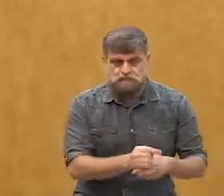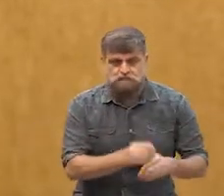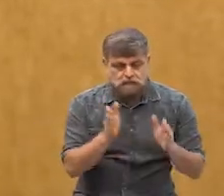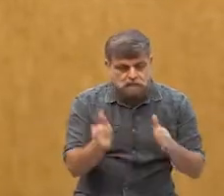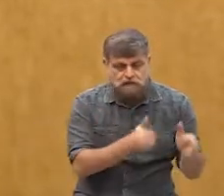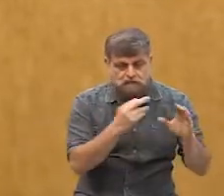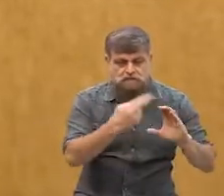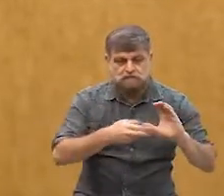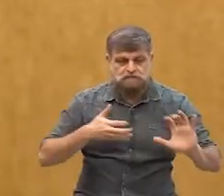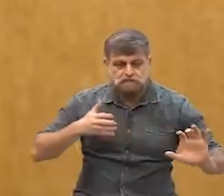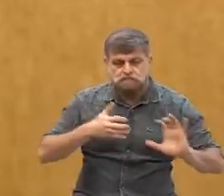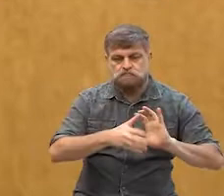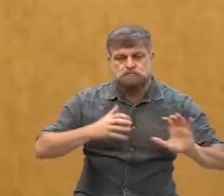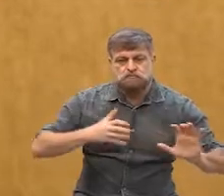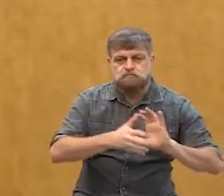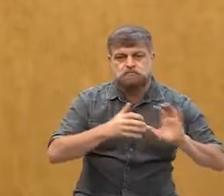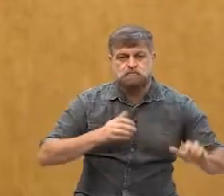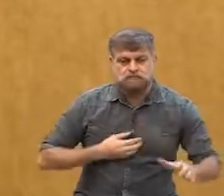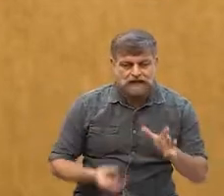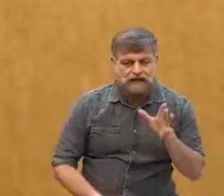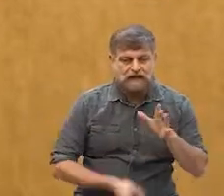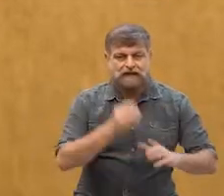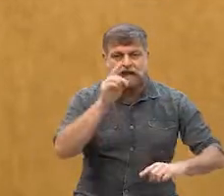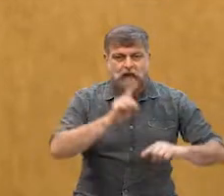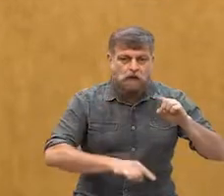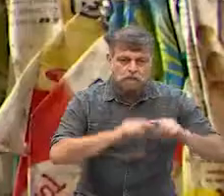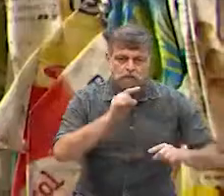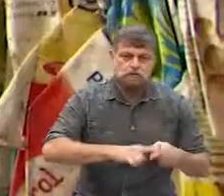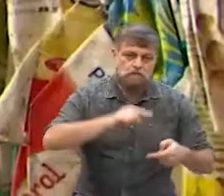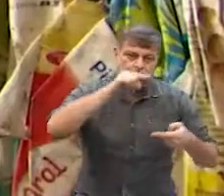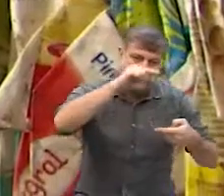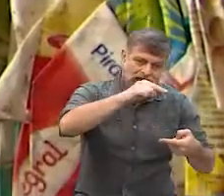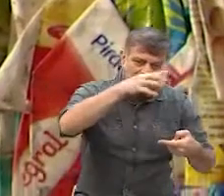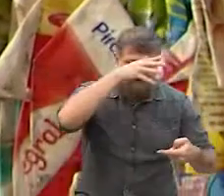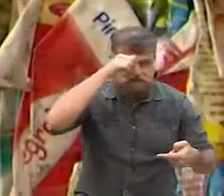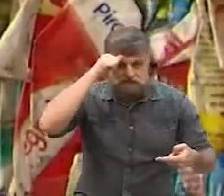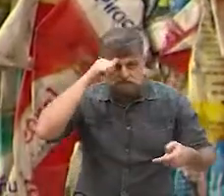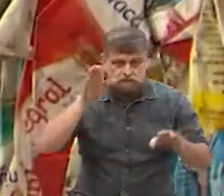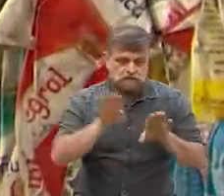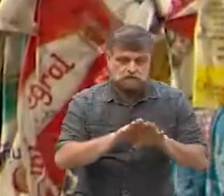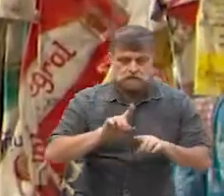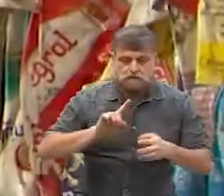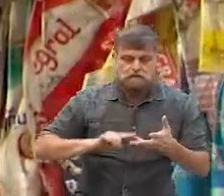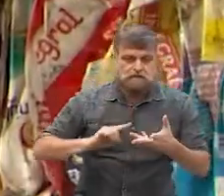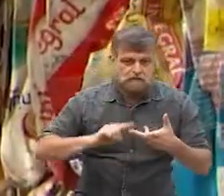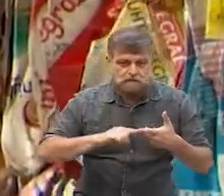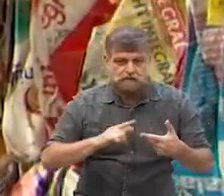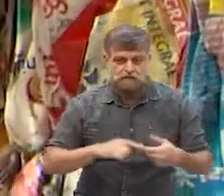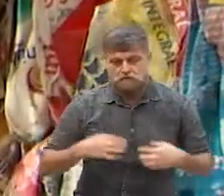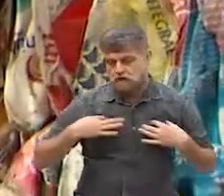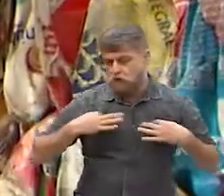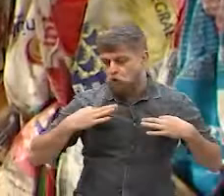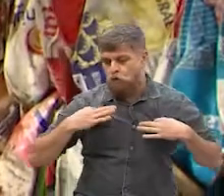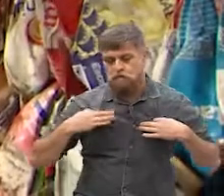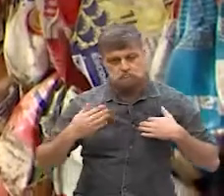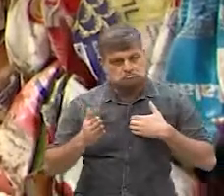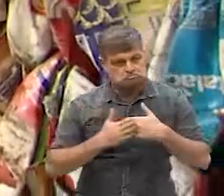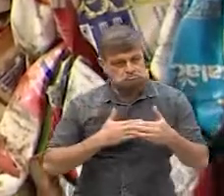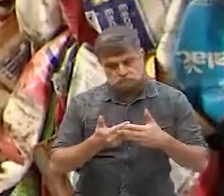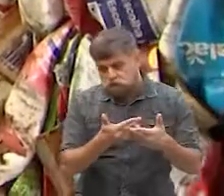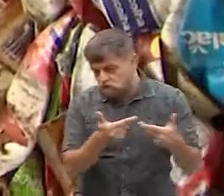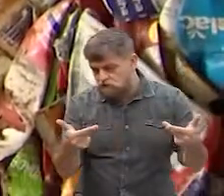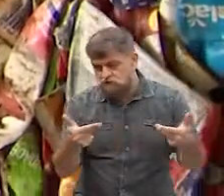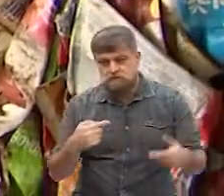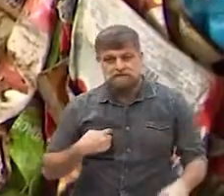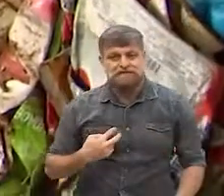de reciclagem e voltar para gerar um produto, seja uma garrafa, um carpete, uma camiseta, seja o que